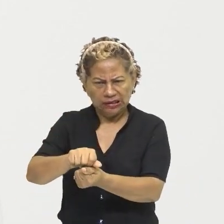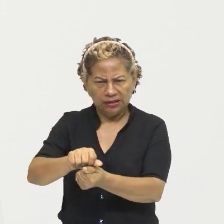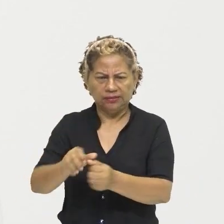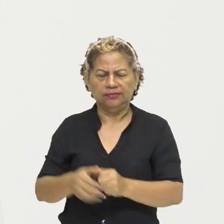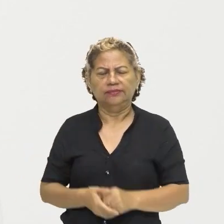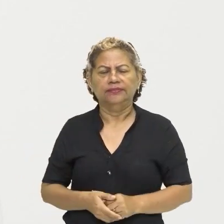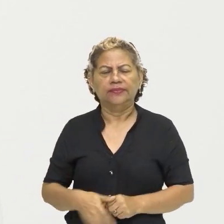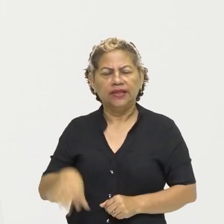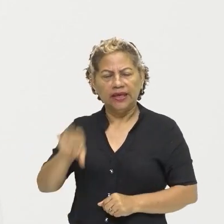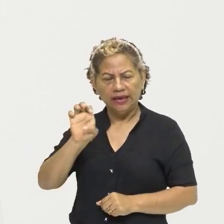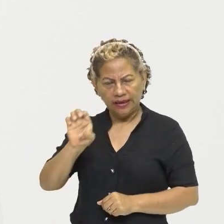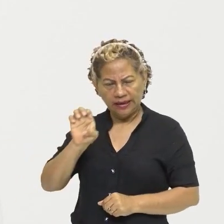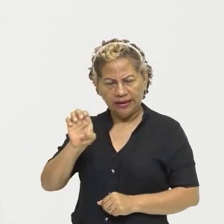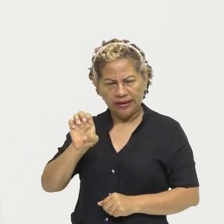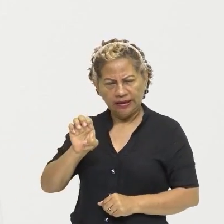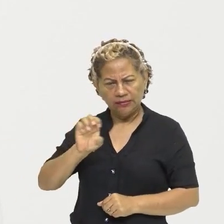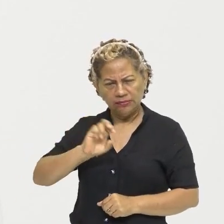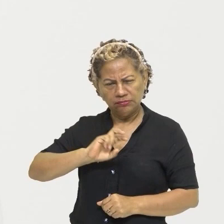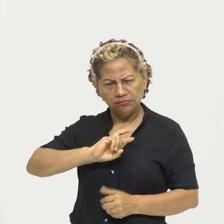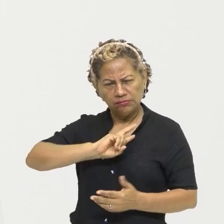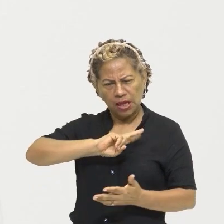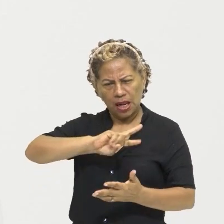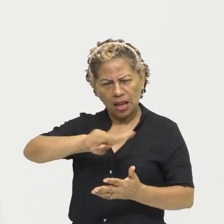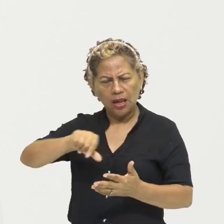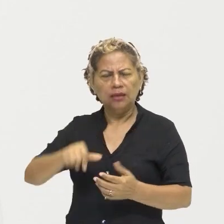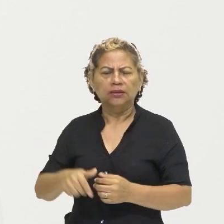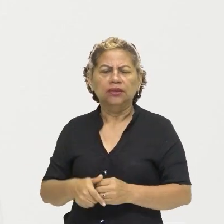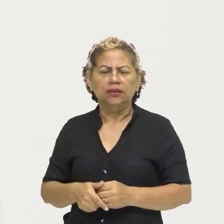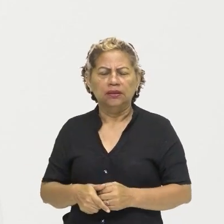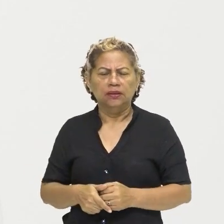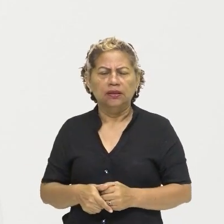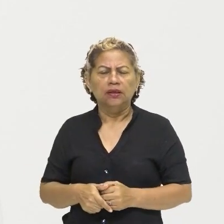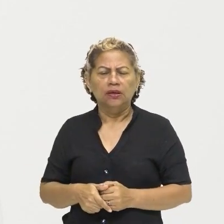Hiperbólicas com o Sol localizado,